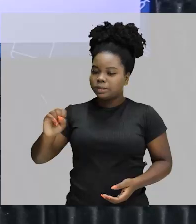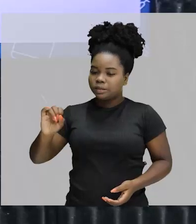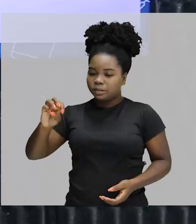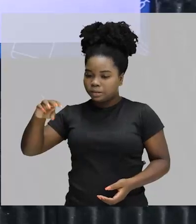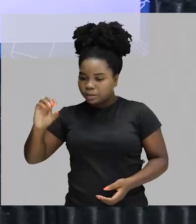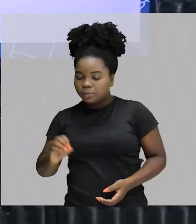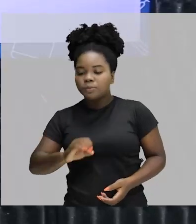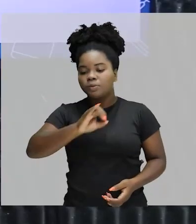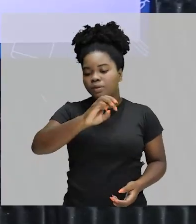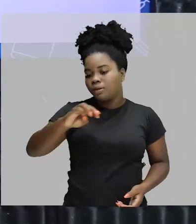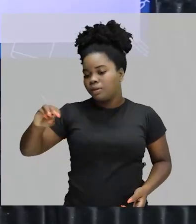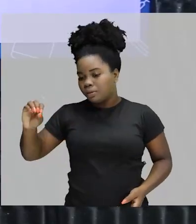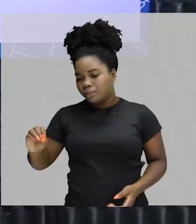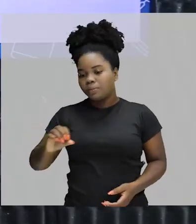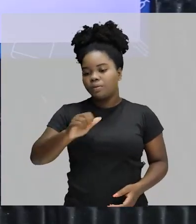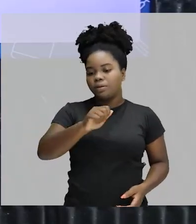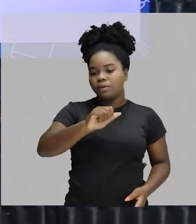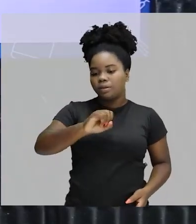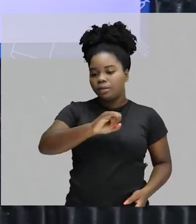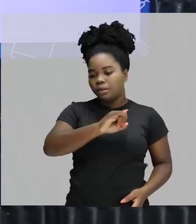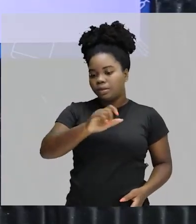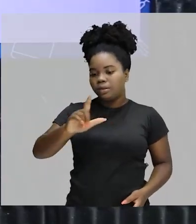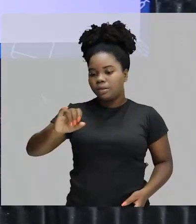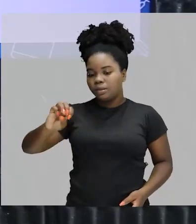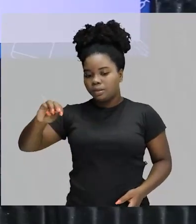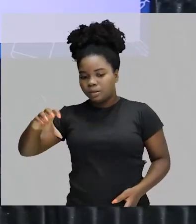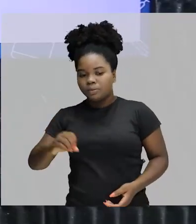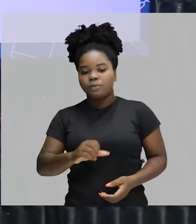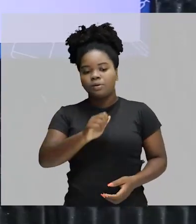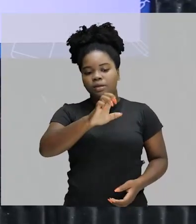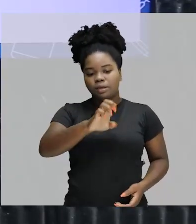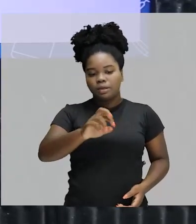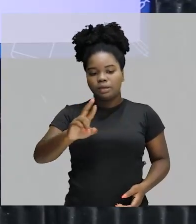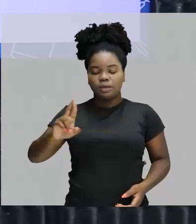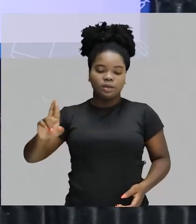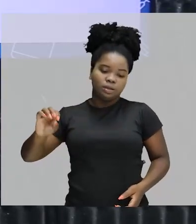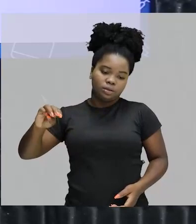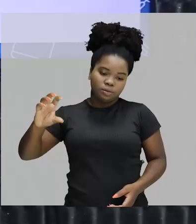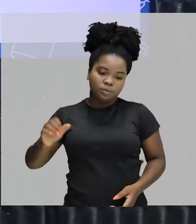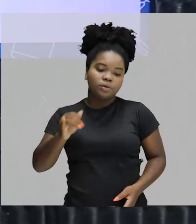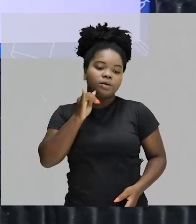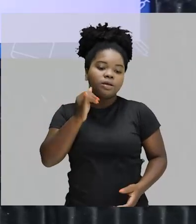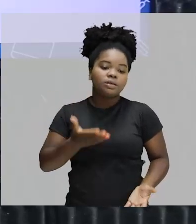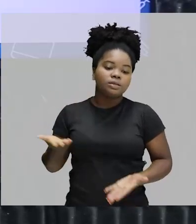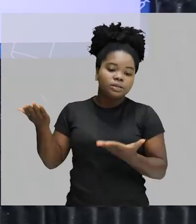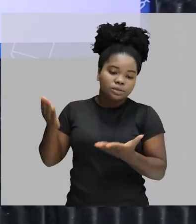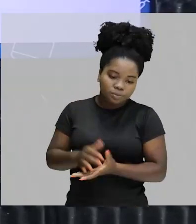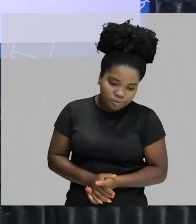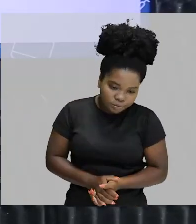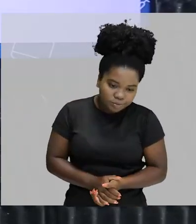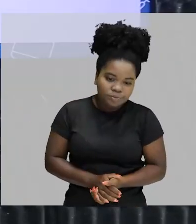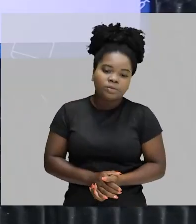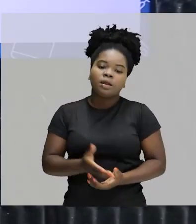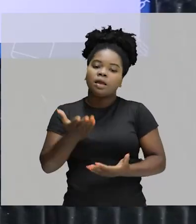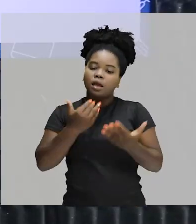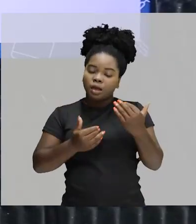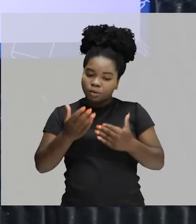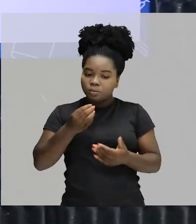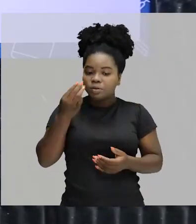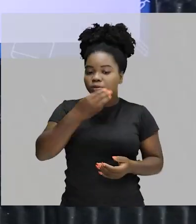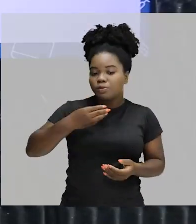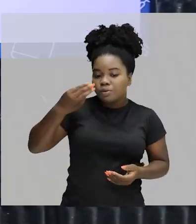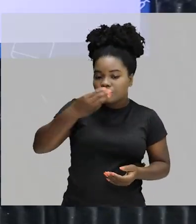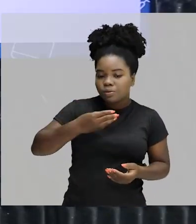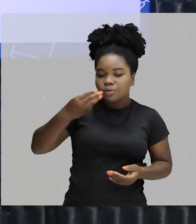imo, ílimo, érrimo. Por exemplo, a sobremesa é docíssima. Eu acho que no nosso dia a dia a gente não costuma